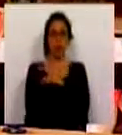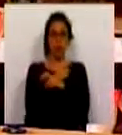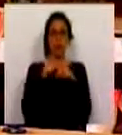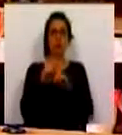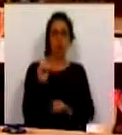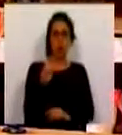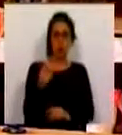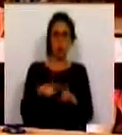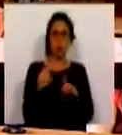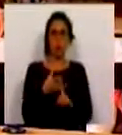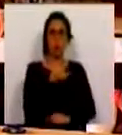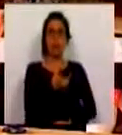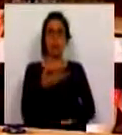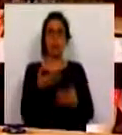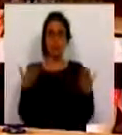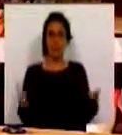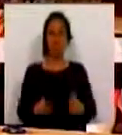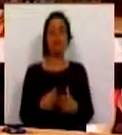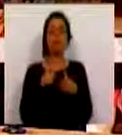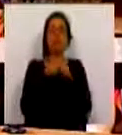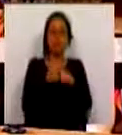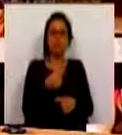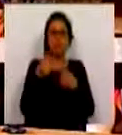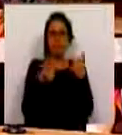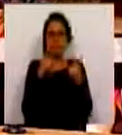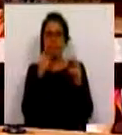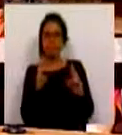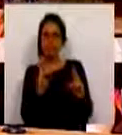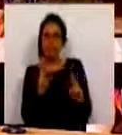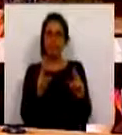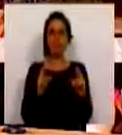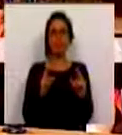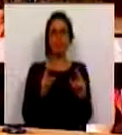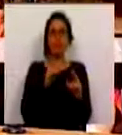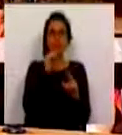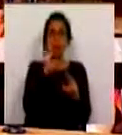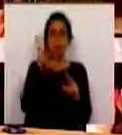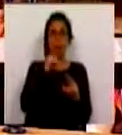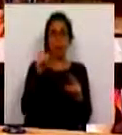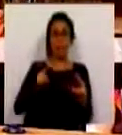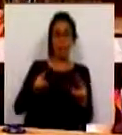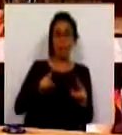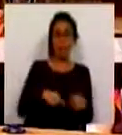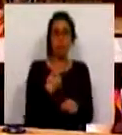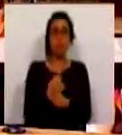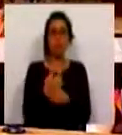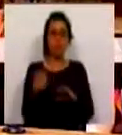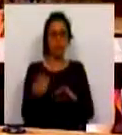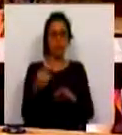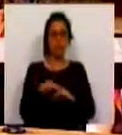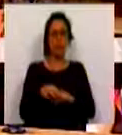de outubro de 2017 foram seguidas com alguma expectativa e, como sucede agora frequentemente, também com